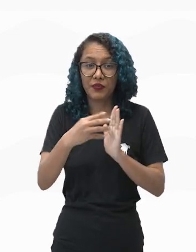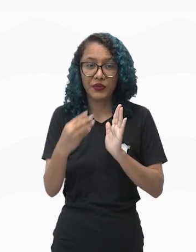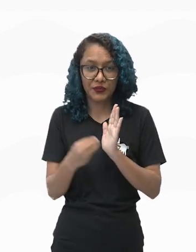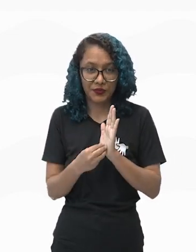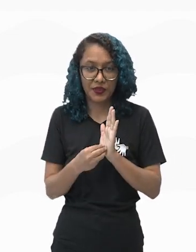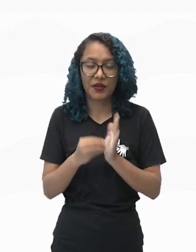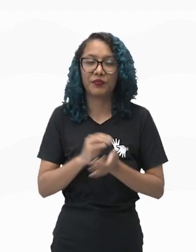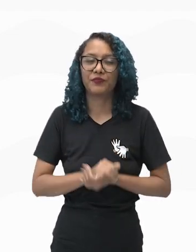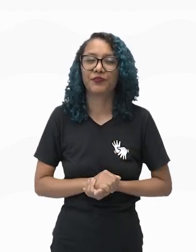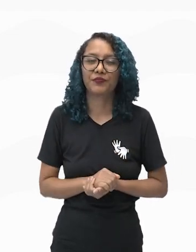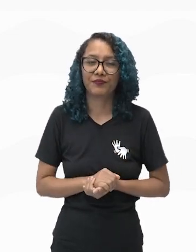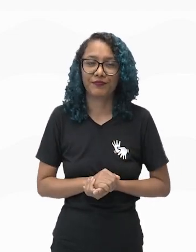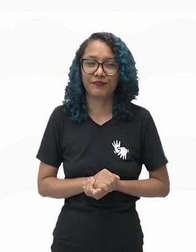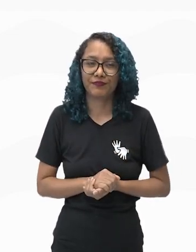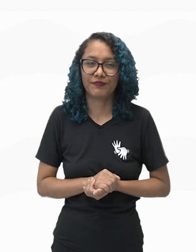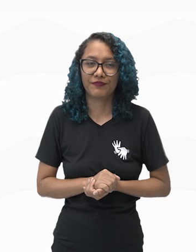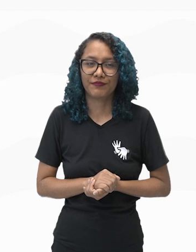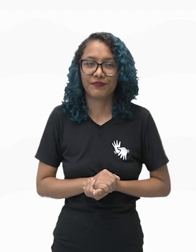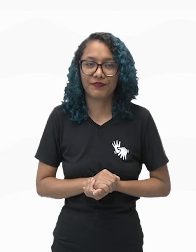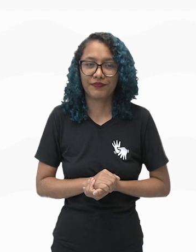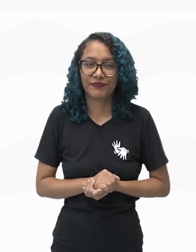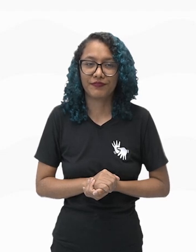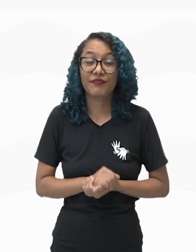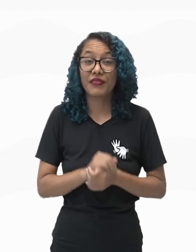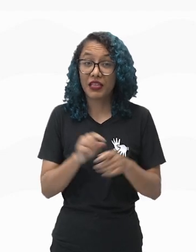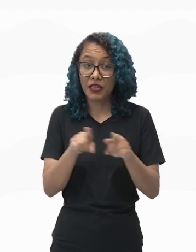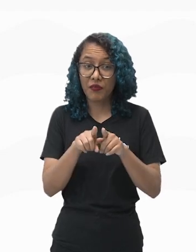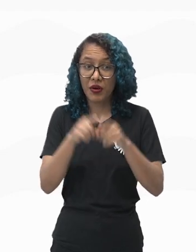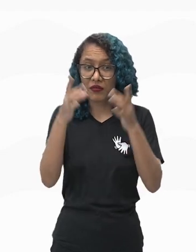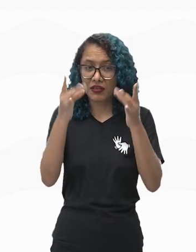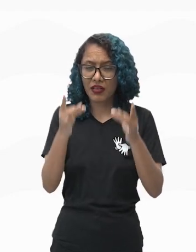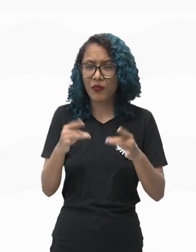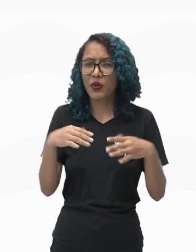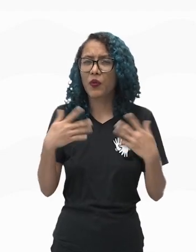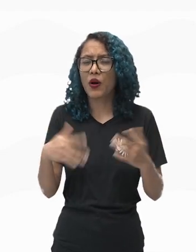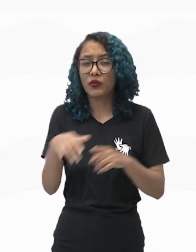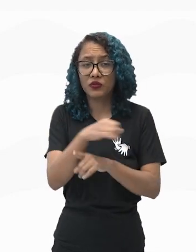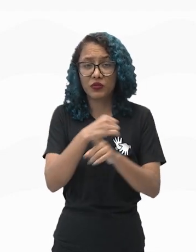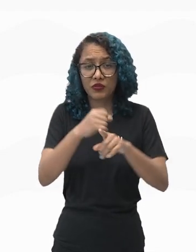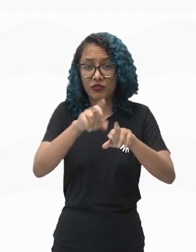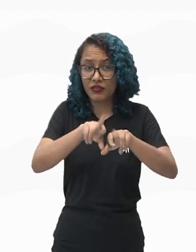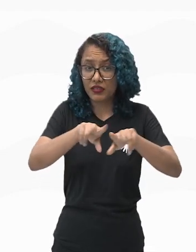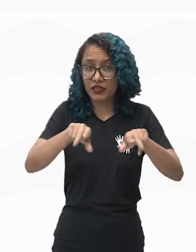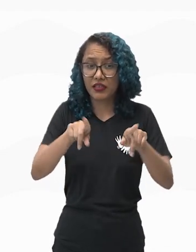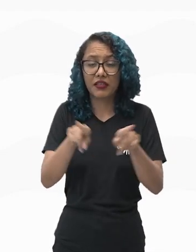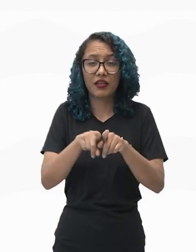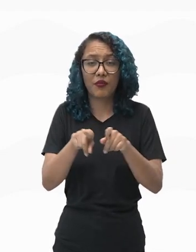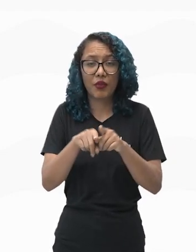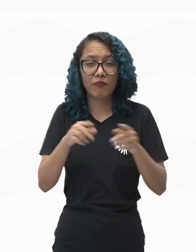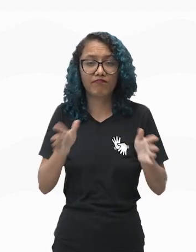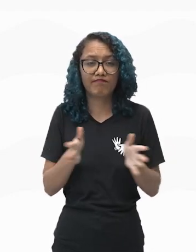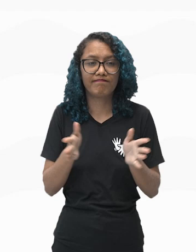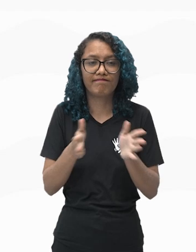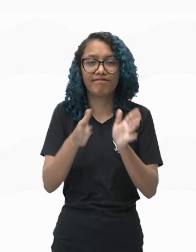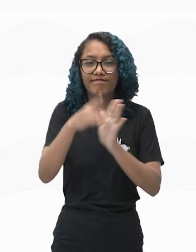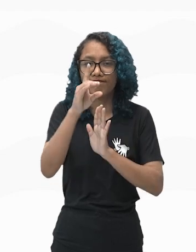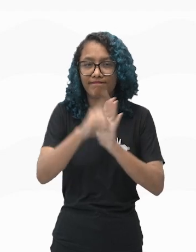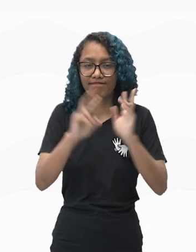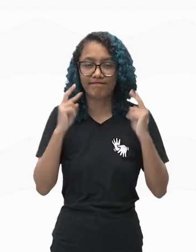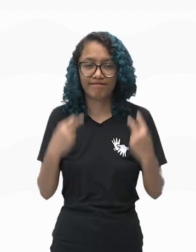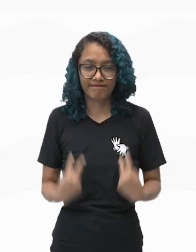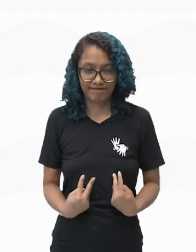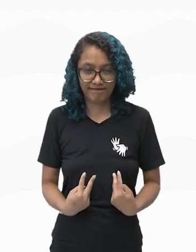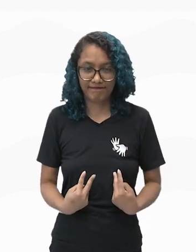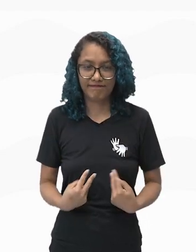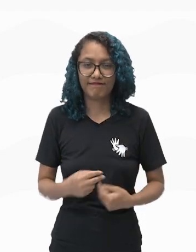diversidade amazônica. O nosso detalhamento para esta aula é sociodiversidade e a promoção